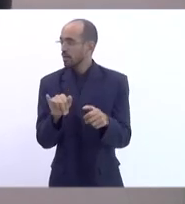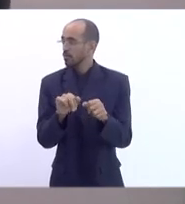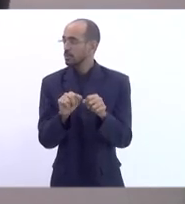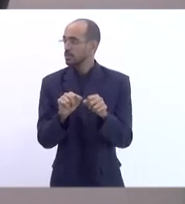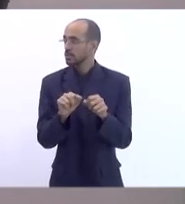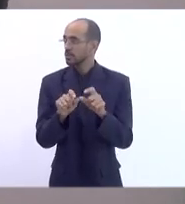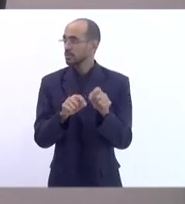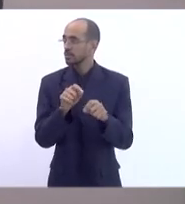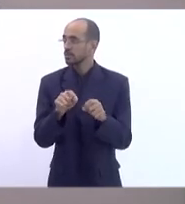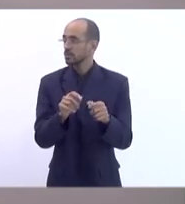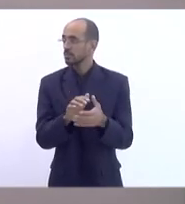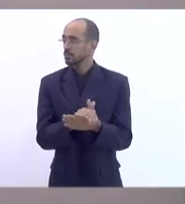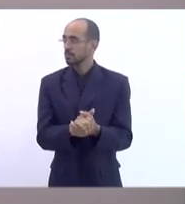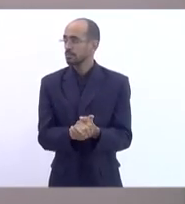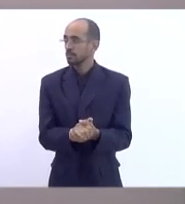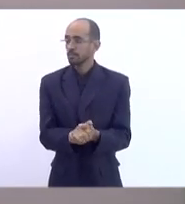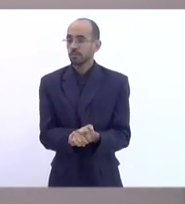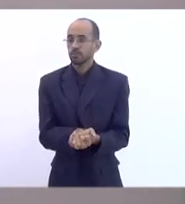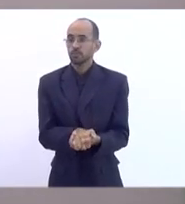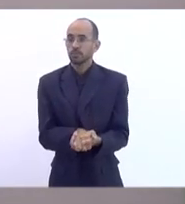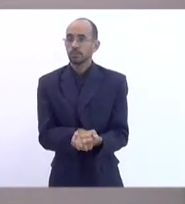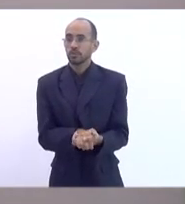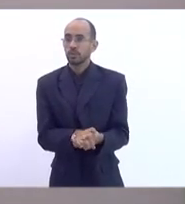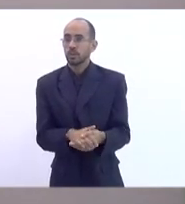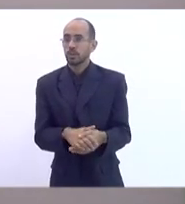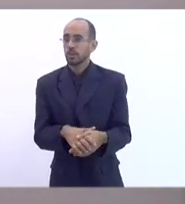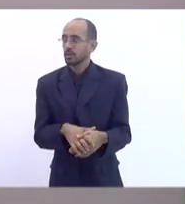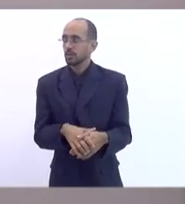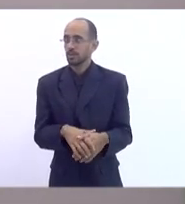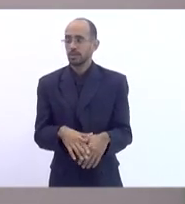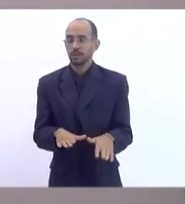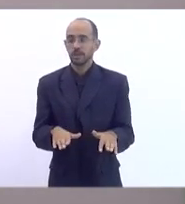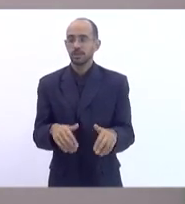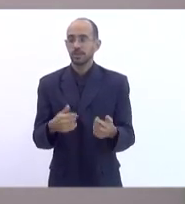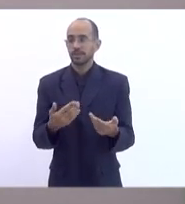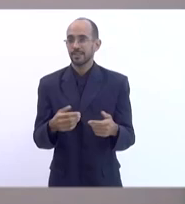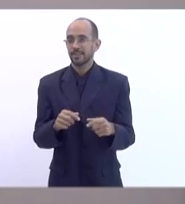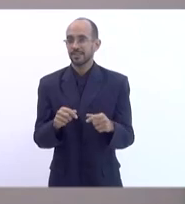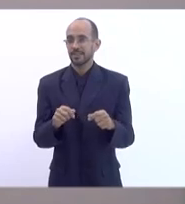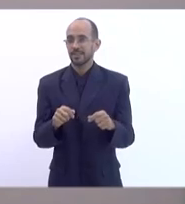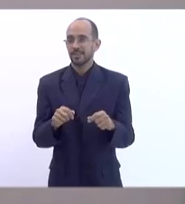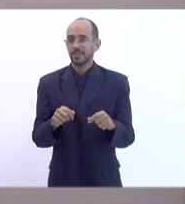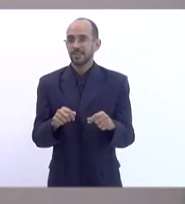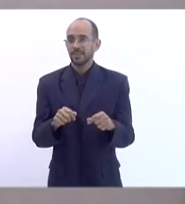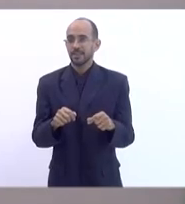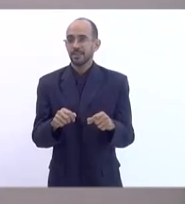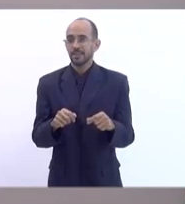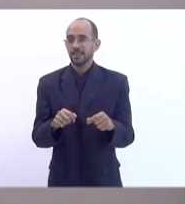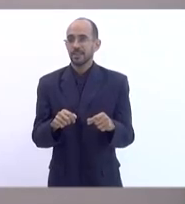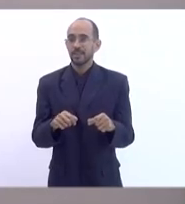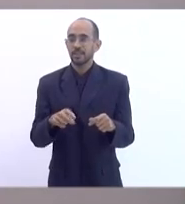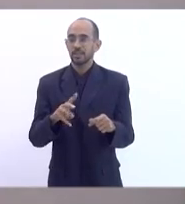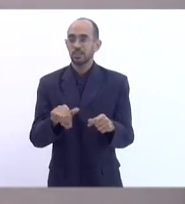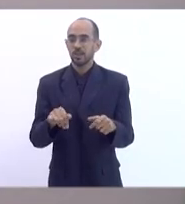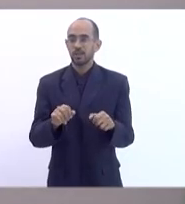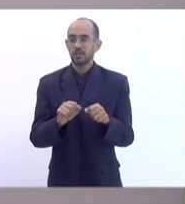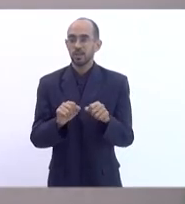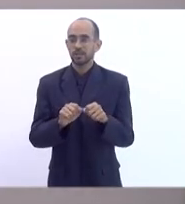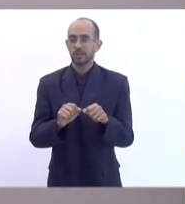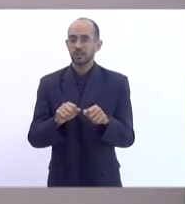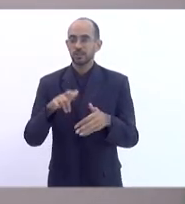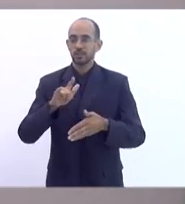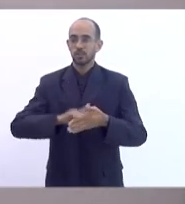o presidente determinou a presença da procuradoria da casa para formatar esse documento